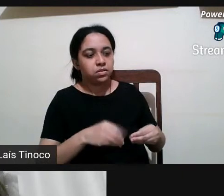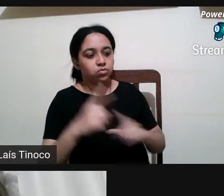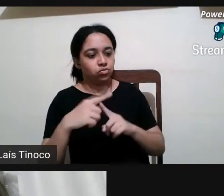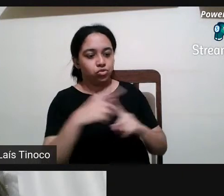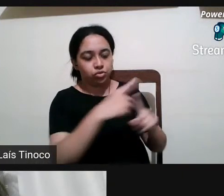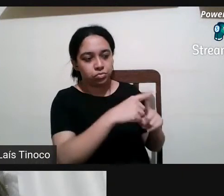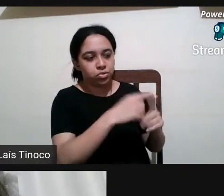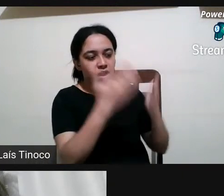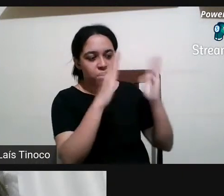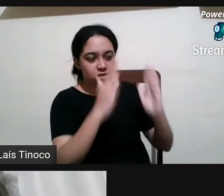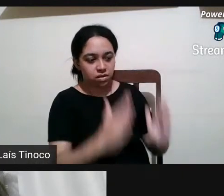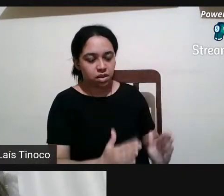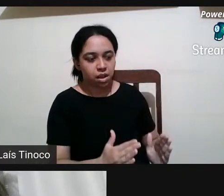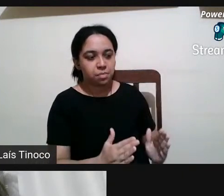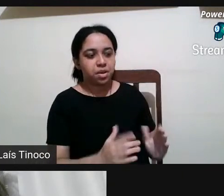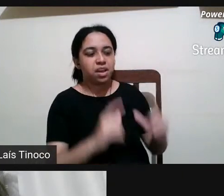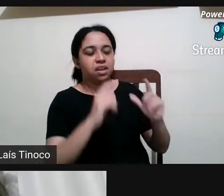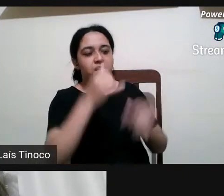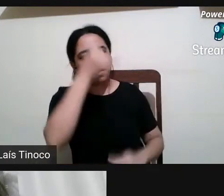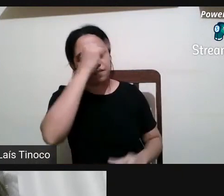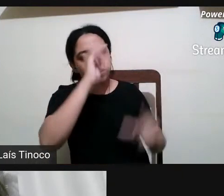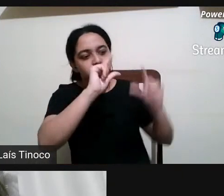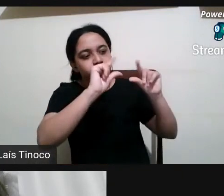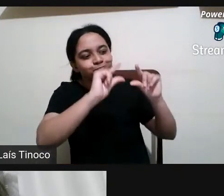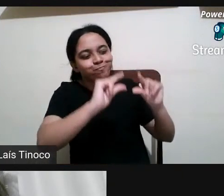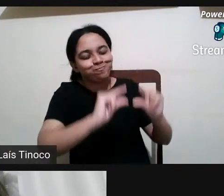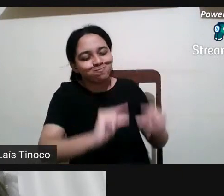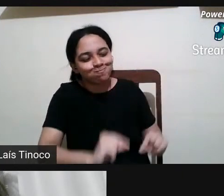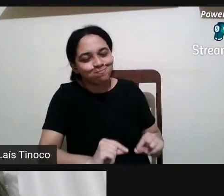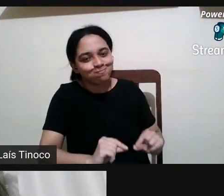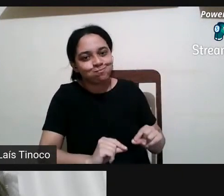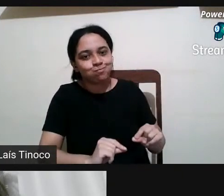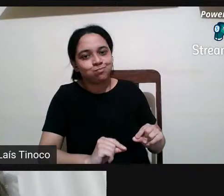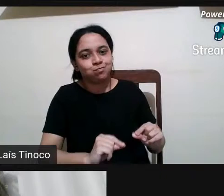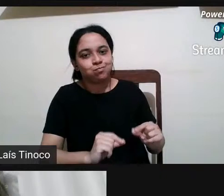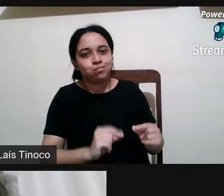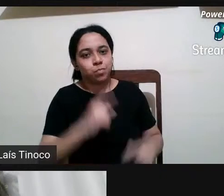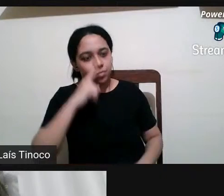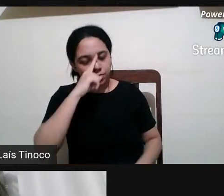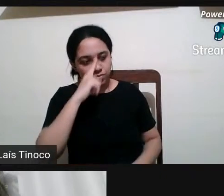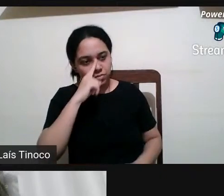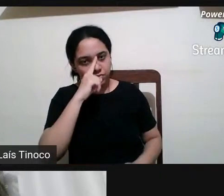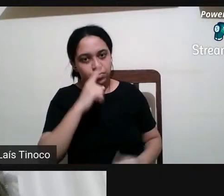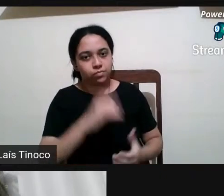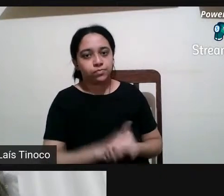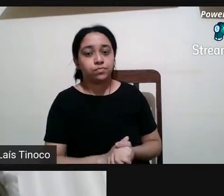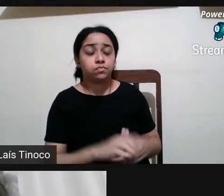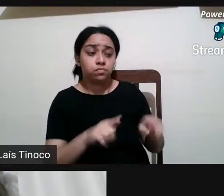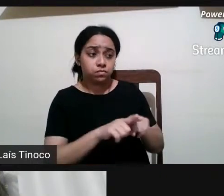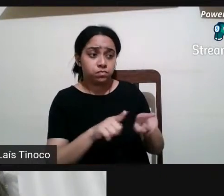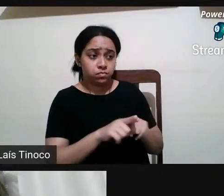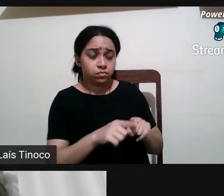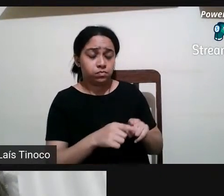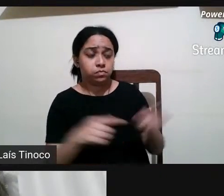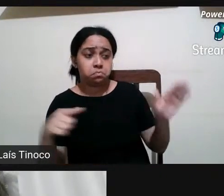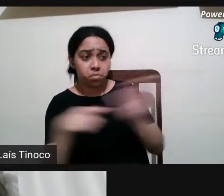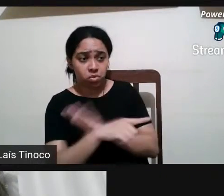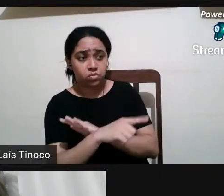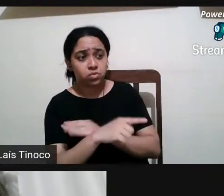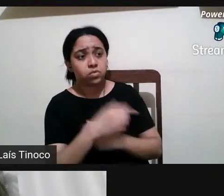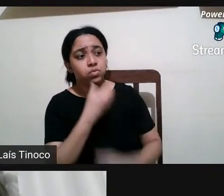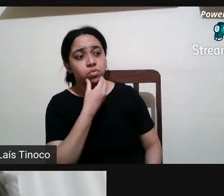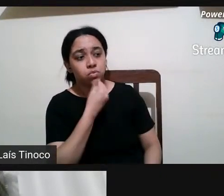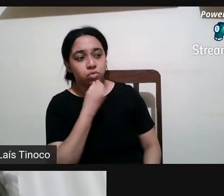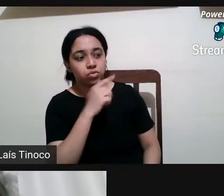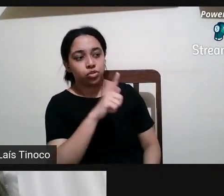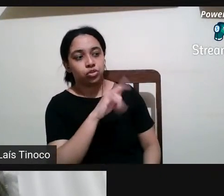da ingestão deste fragmento pelo consumidor? E também tem a pergunta de Giovanni, que também vai na mesma